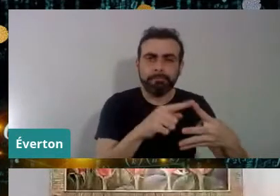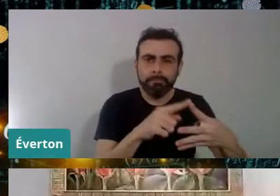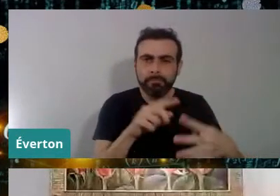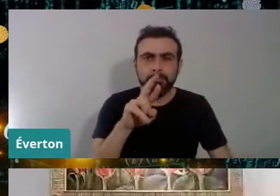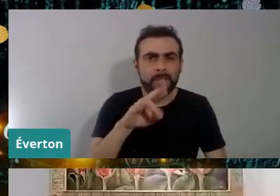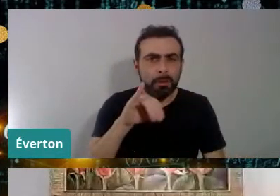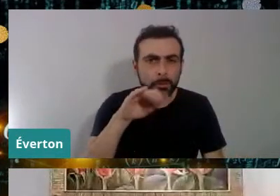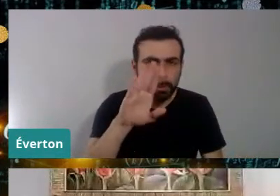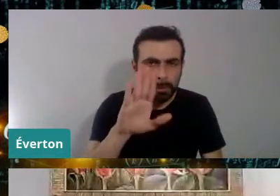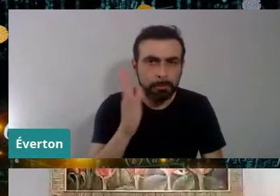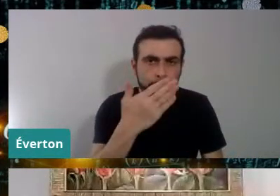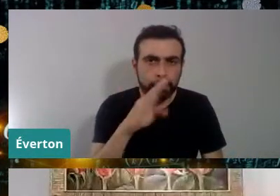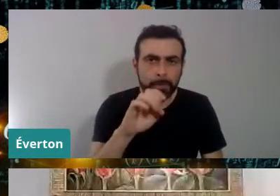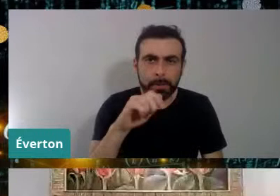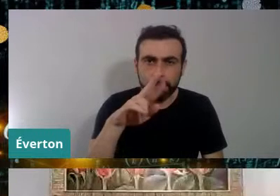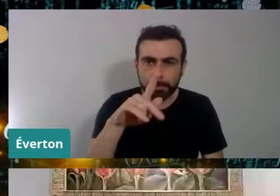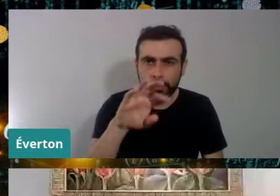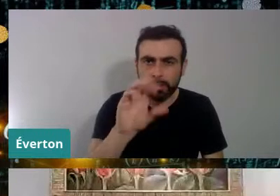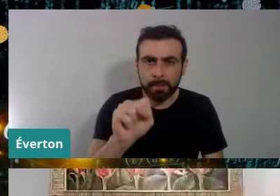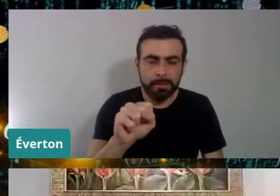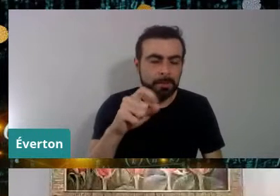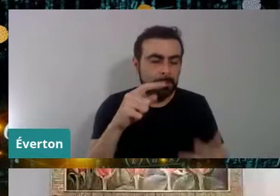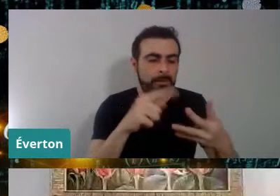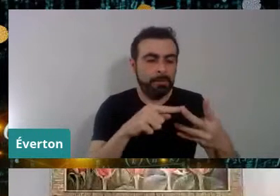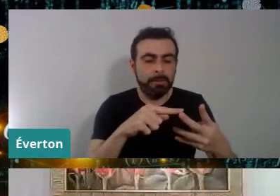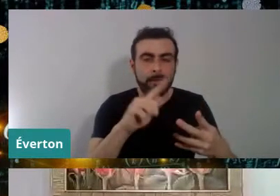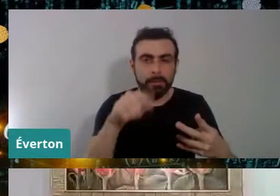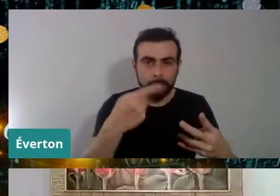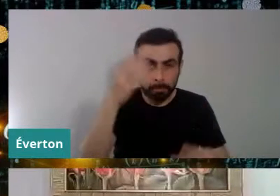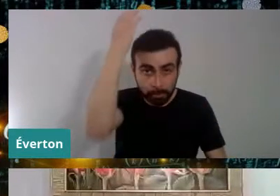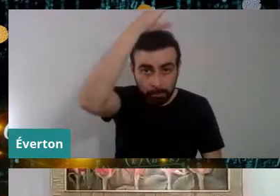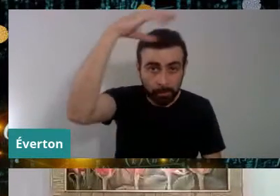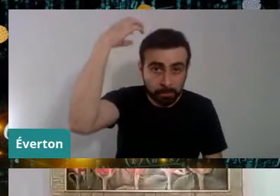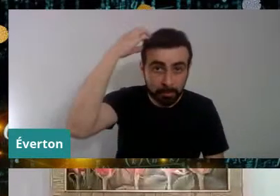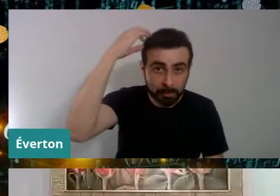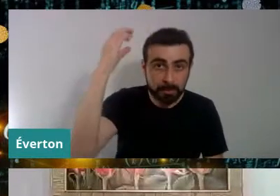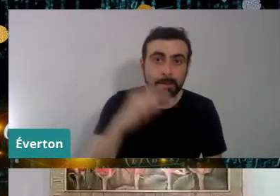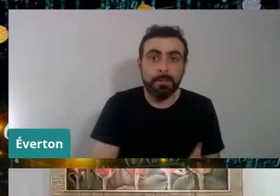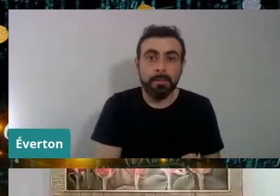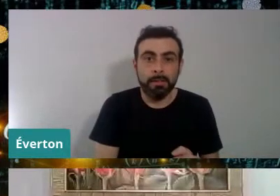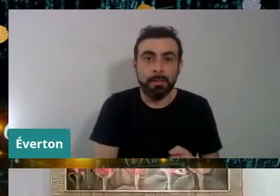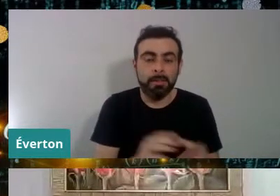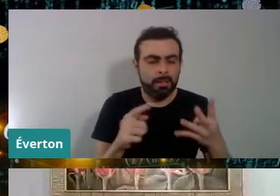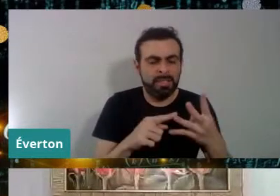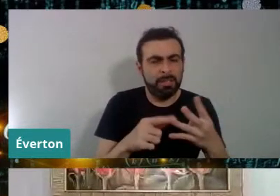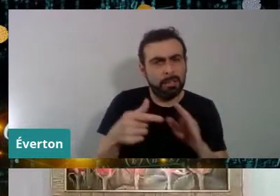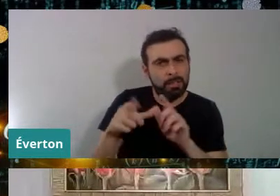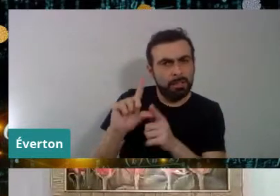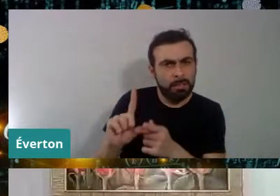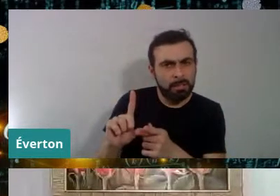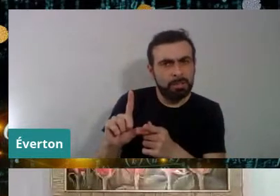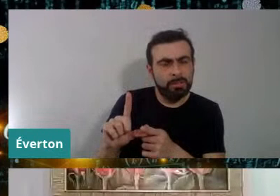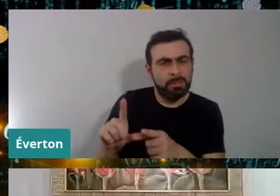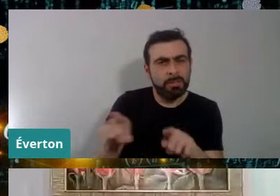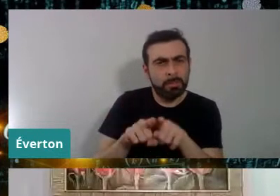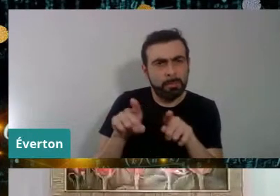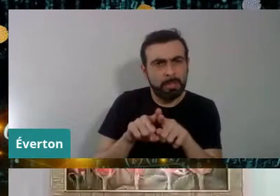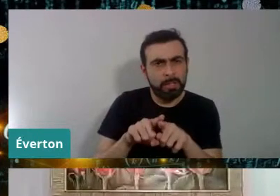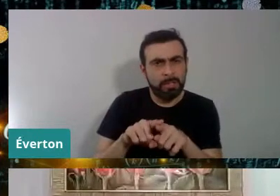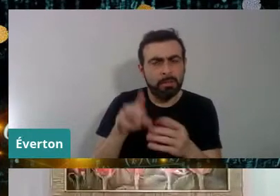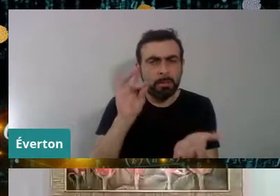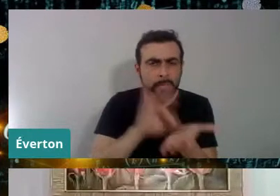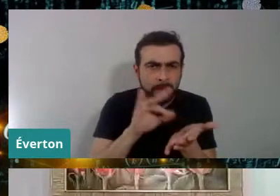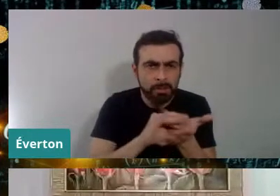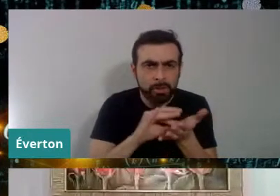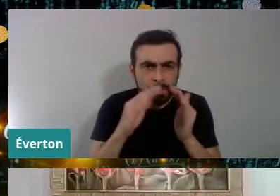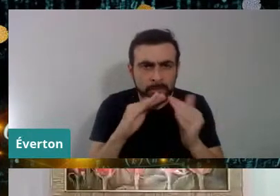Barbosa, depois ela passou a funcionar no Cristo Rei, no Colégio Cristo Rei. Antes acho que ela funcionou um pouco no aplicativo,